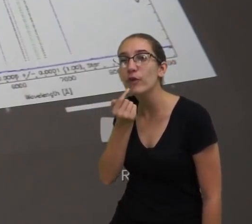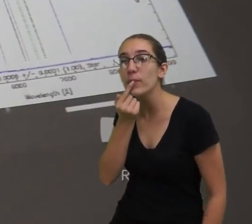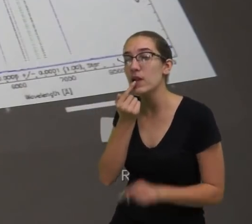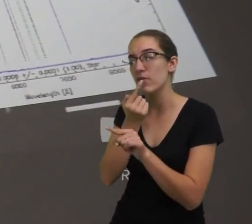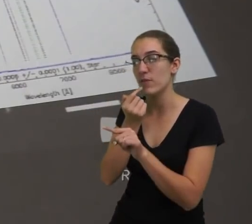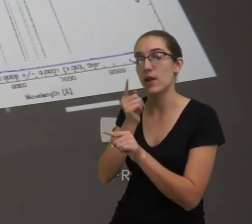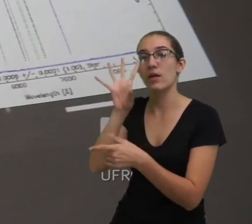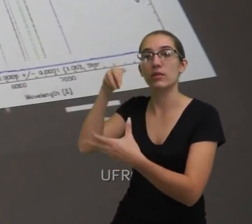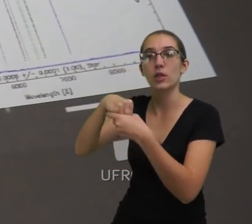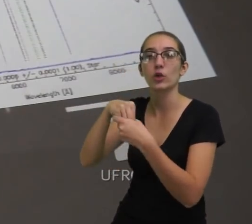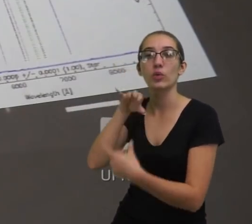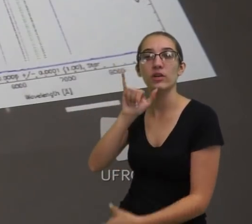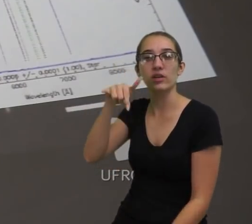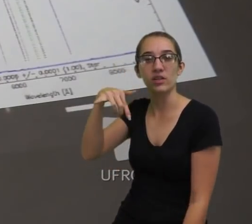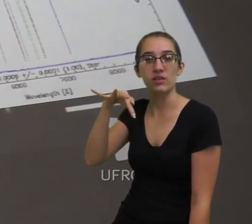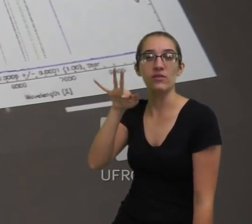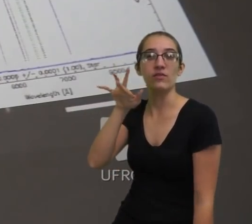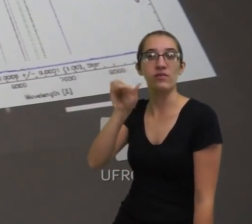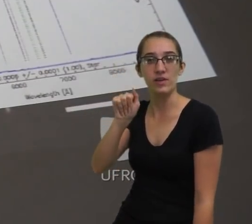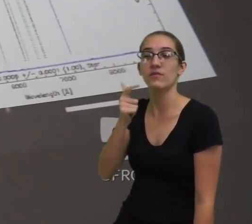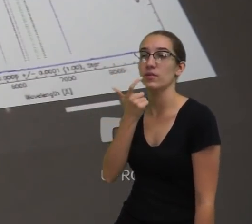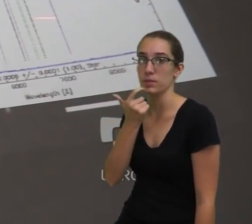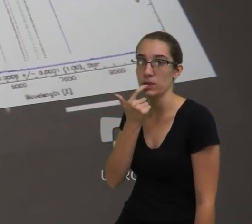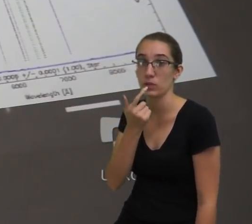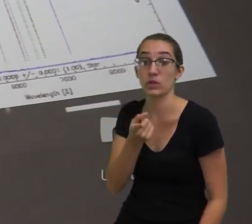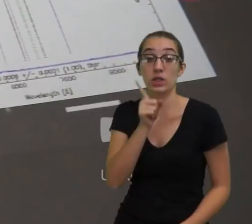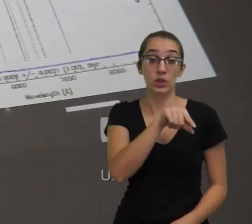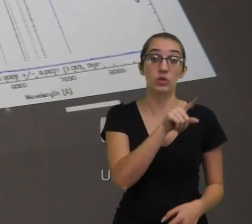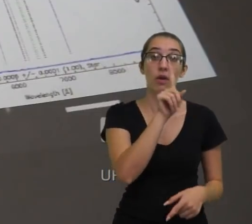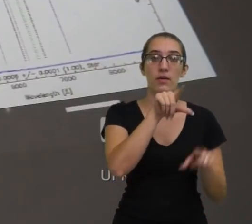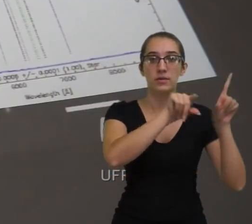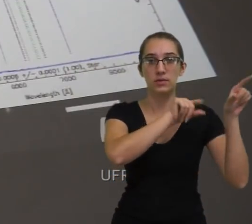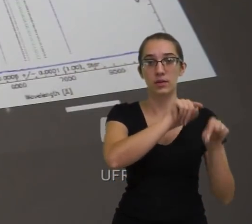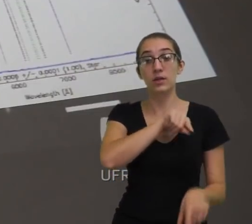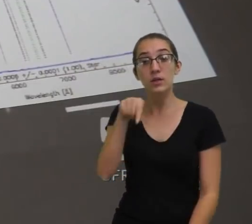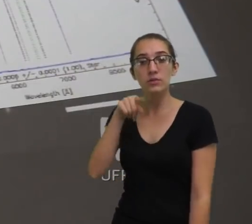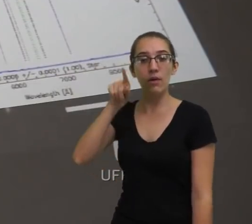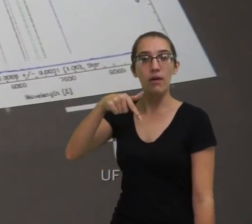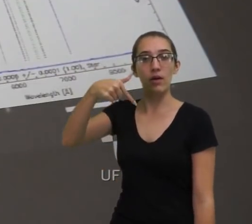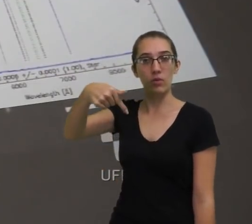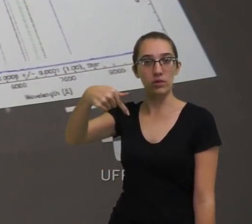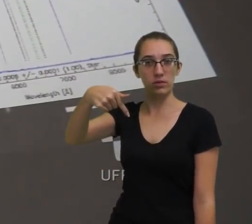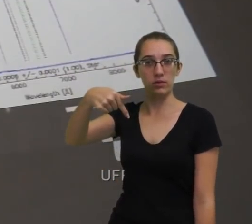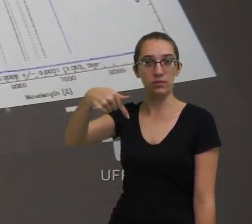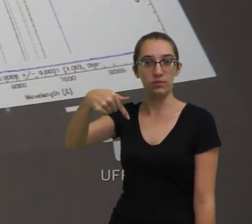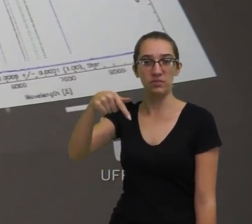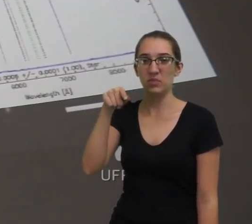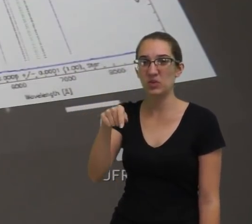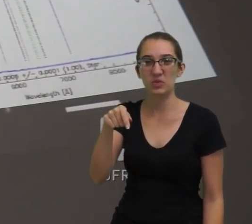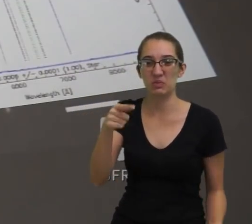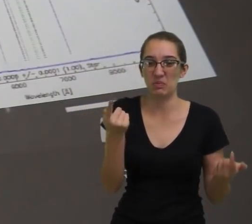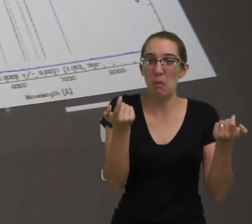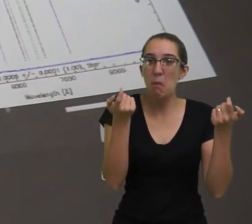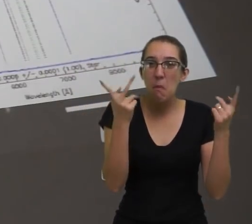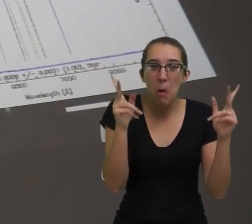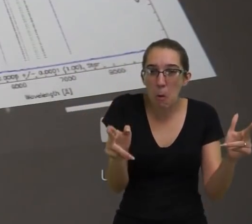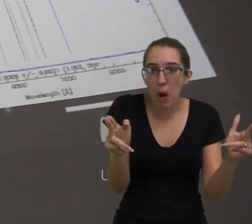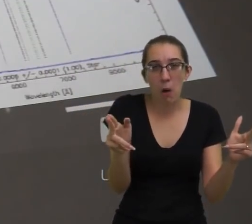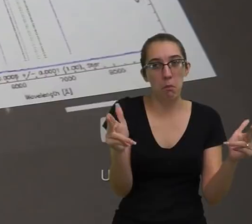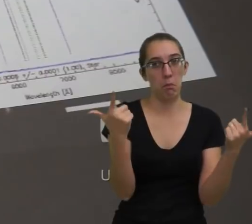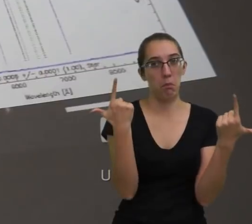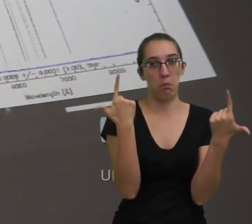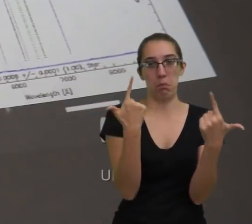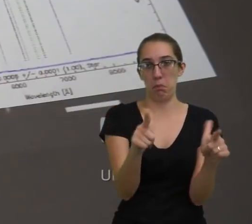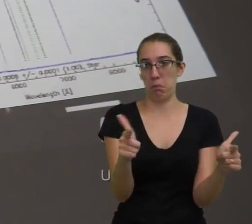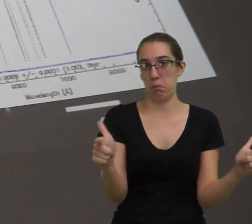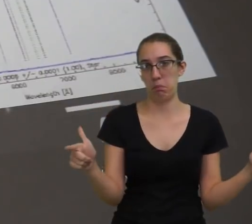Isso aqui é um quasar. Isso aqui não parece nem um pouco com isso aqui. Tá? Então, primeira conclusão é que o quasar